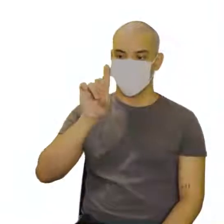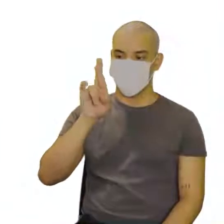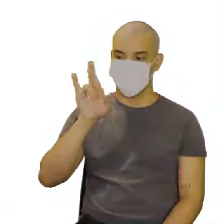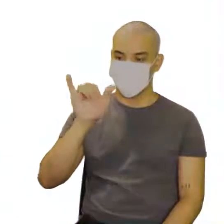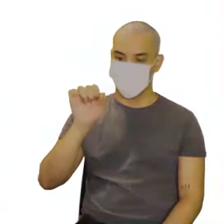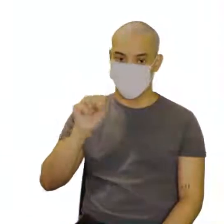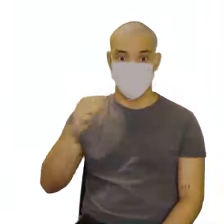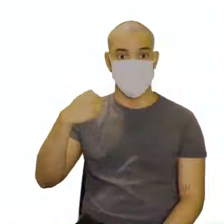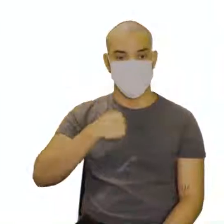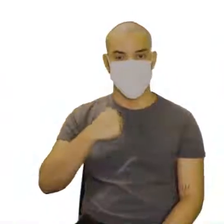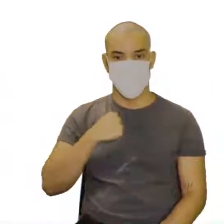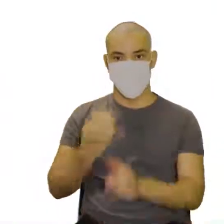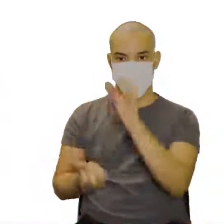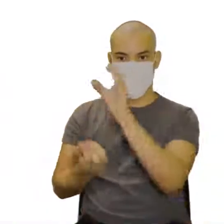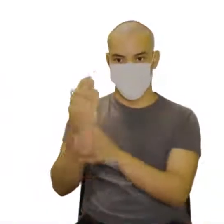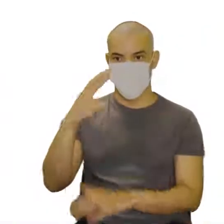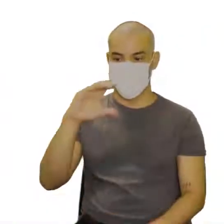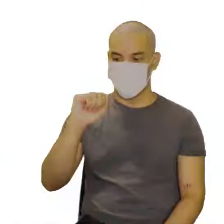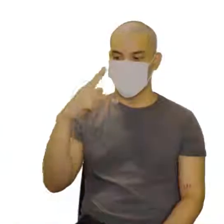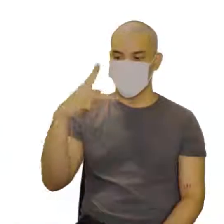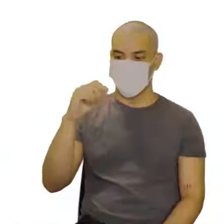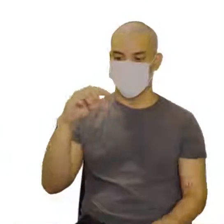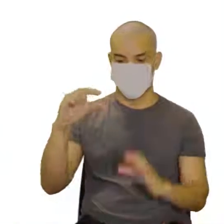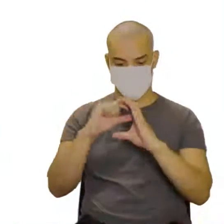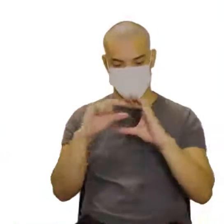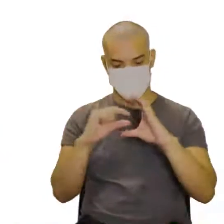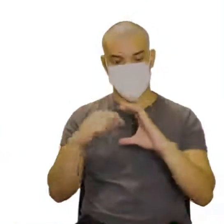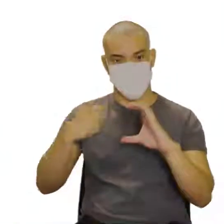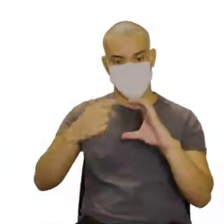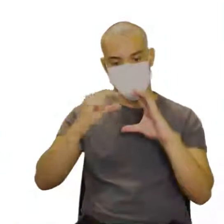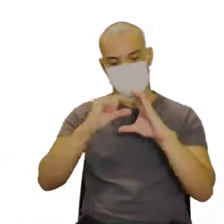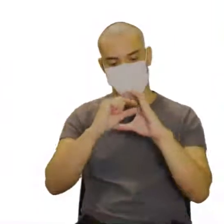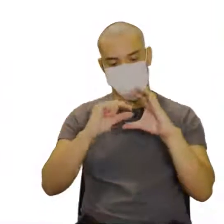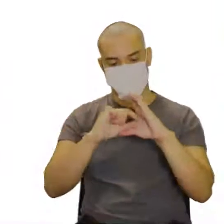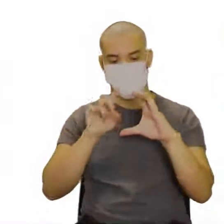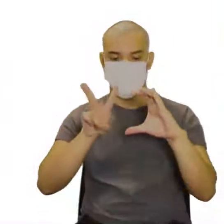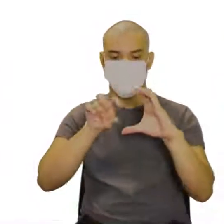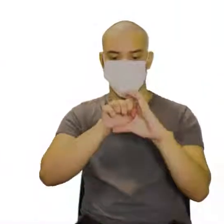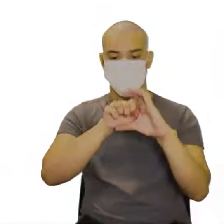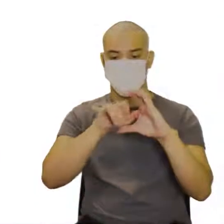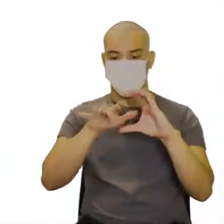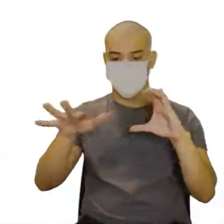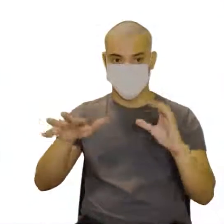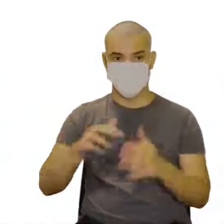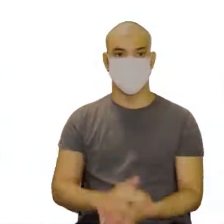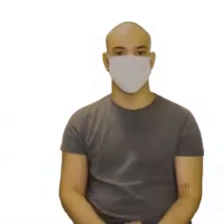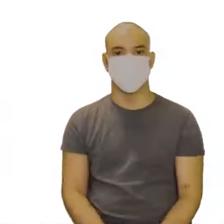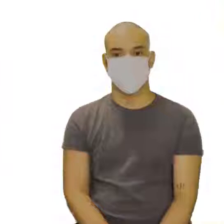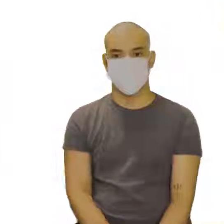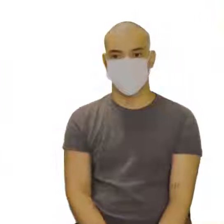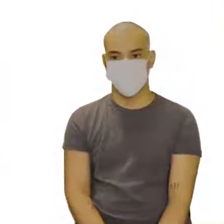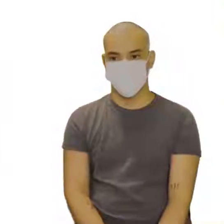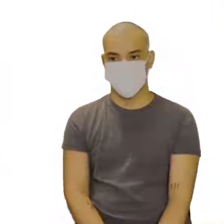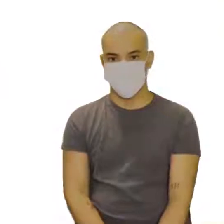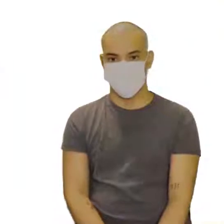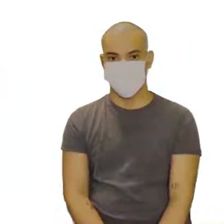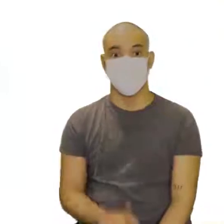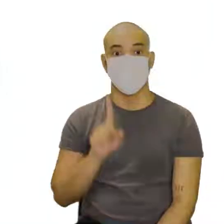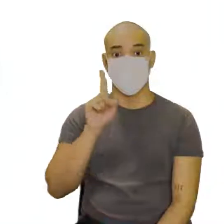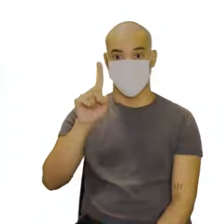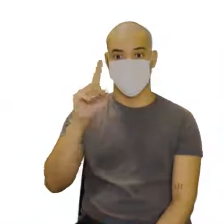para eu formar um capacitor, eu preciso de peça condutora, sendo uma delas o seu terminal